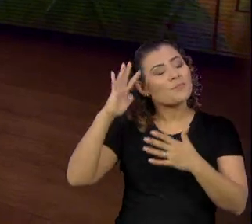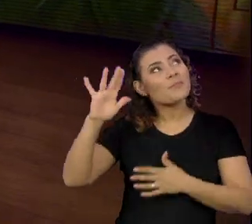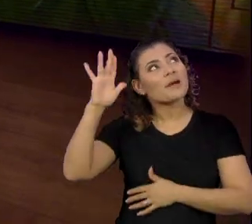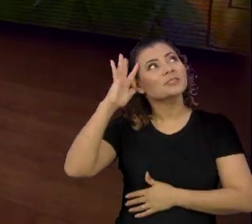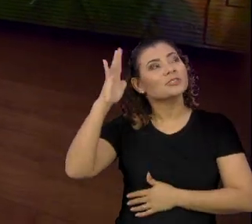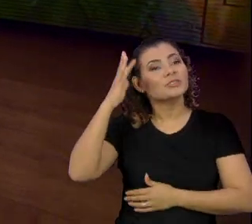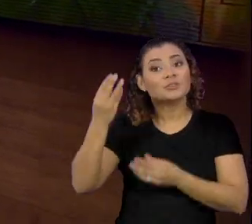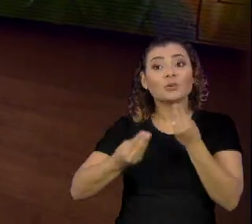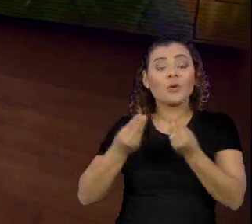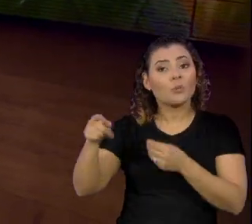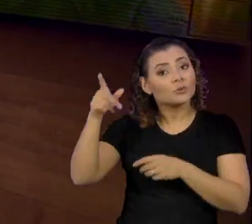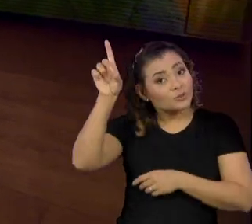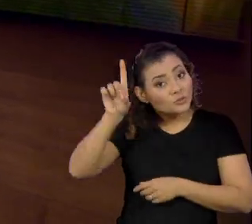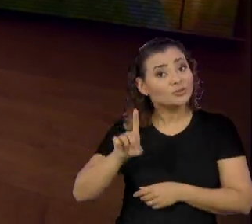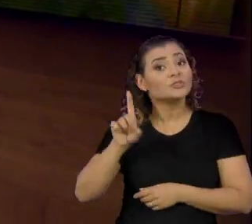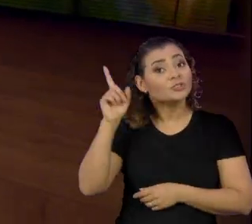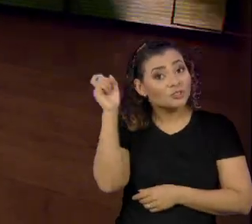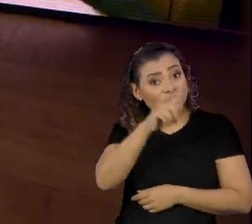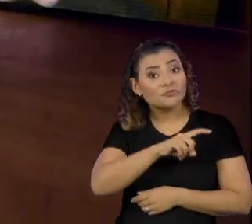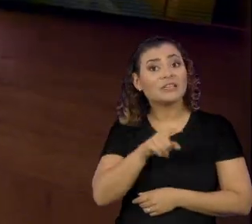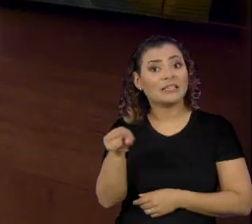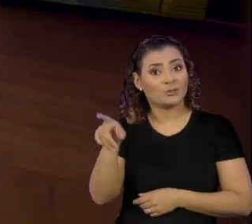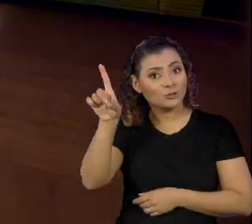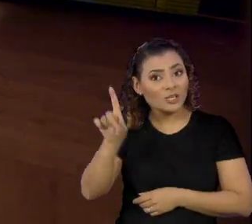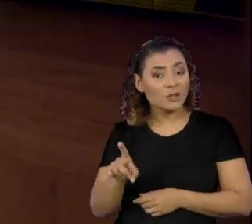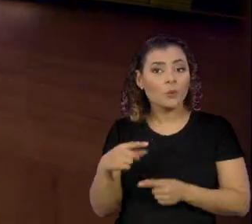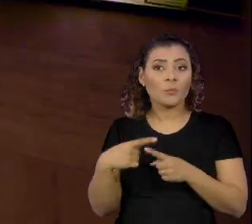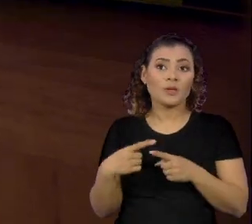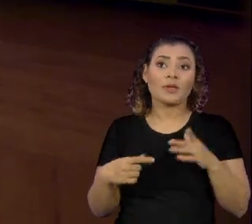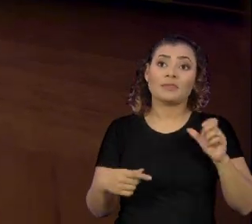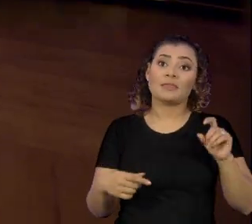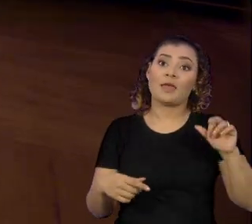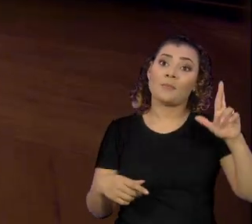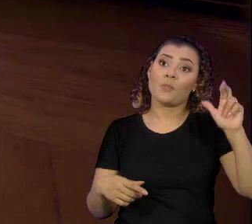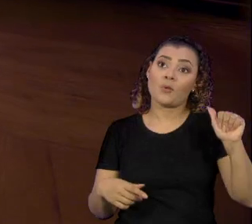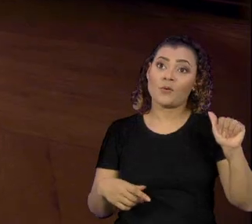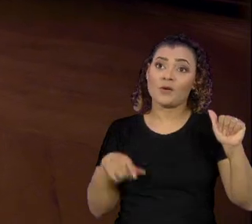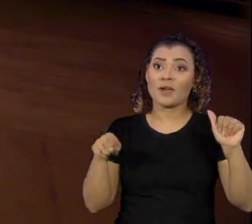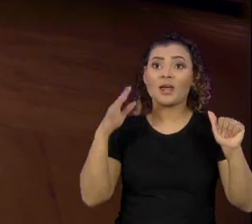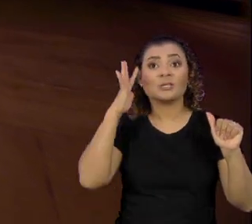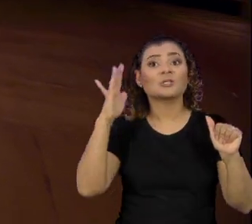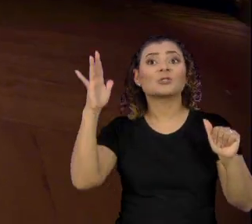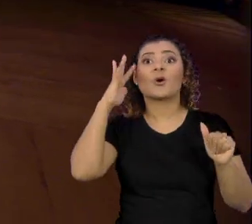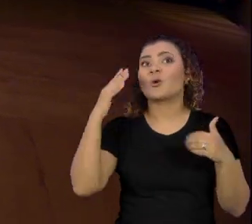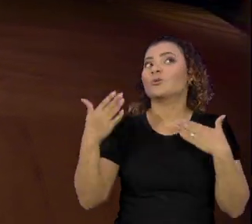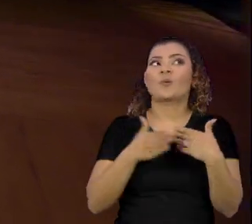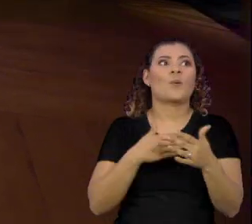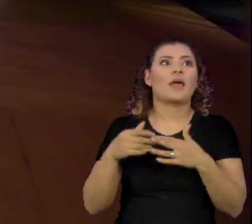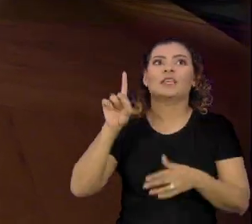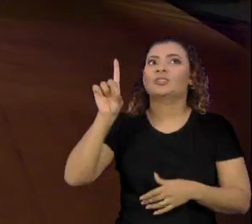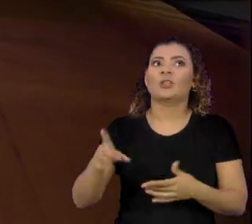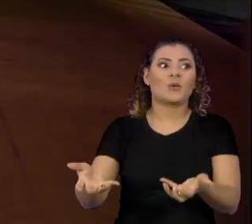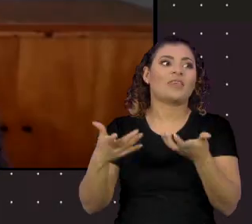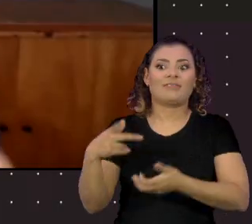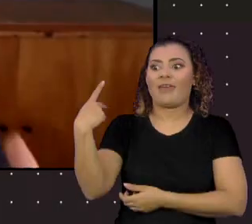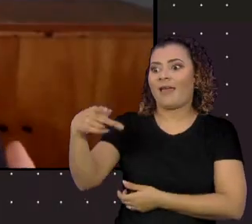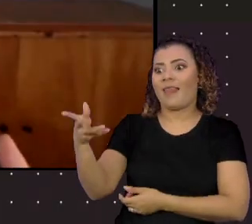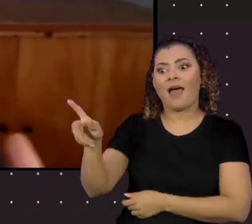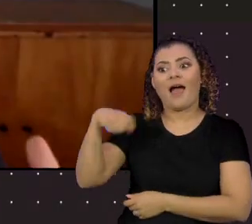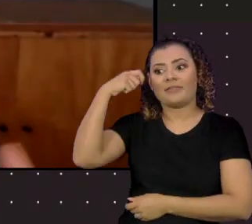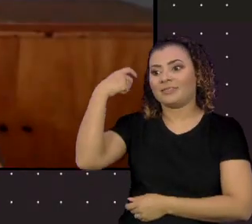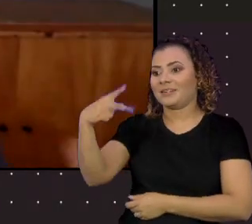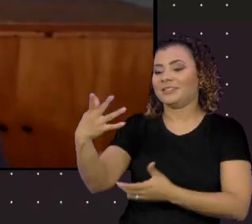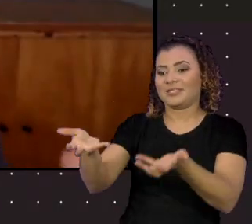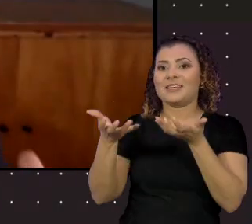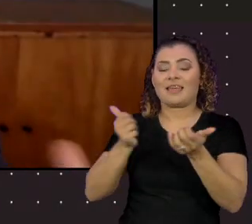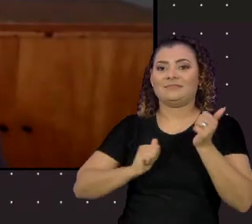como deve ter sido difícil para ele, porque ele falou isso, Débora, atriz é sonho de todo diretor, mas quando você está sendo dirigido por